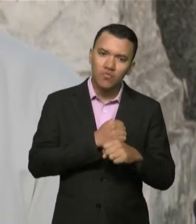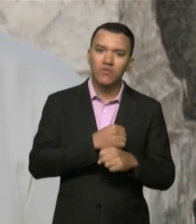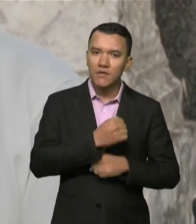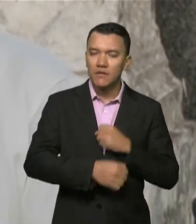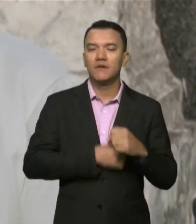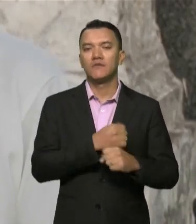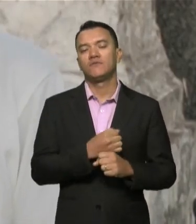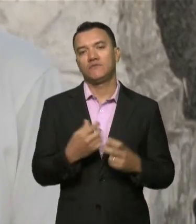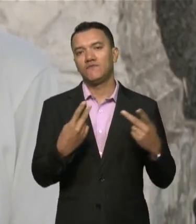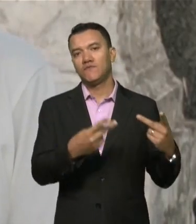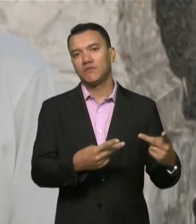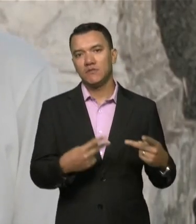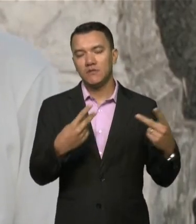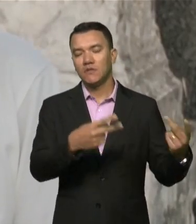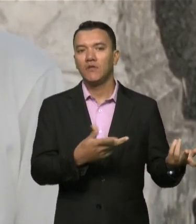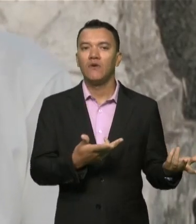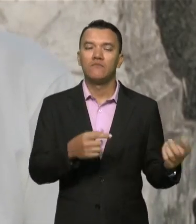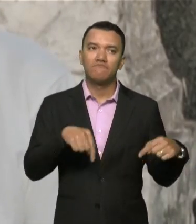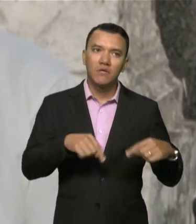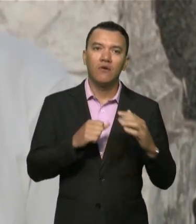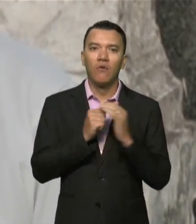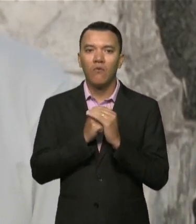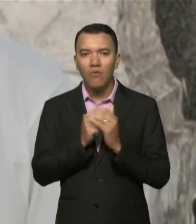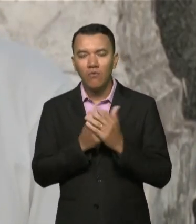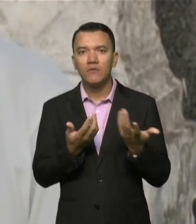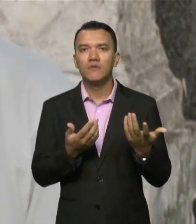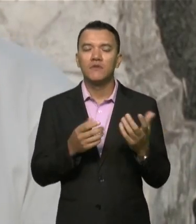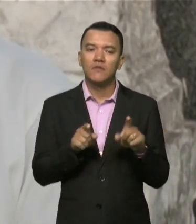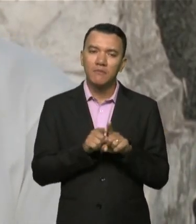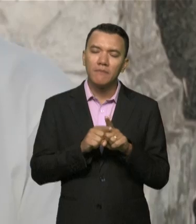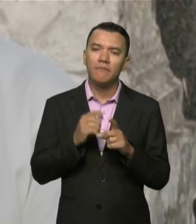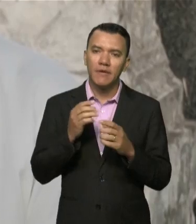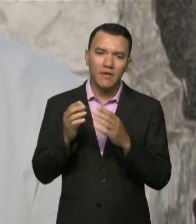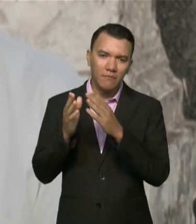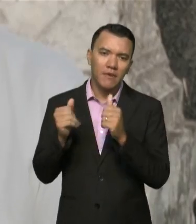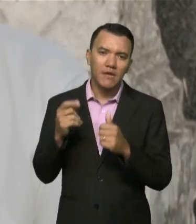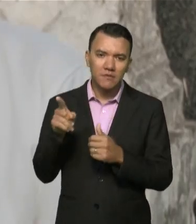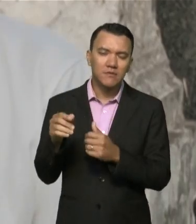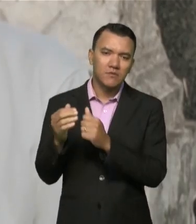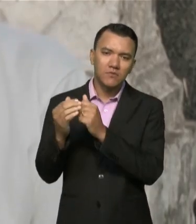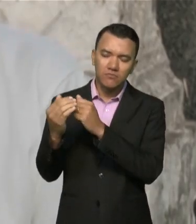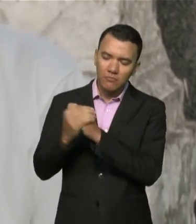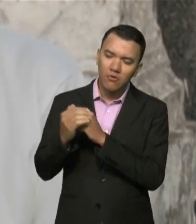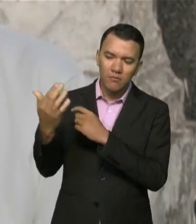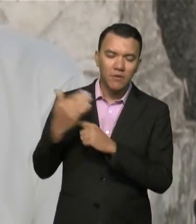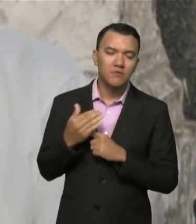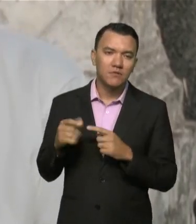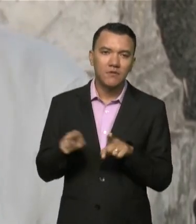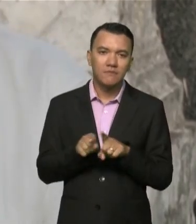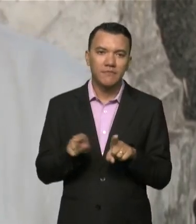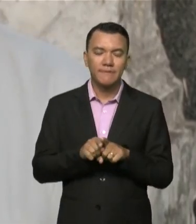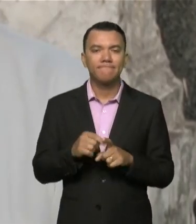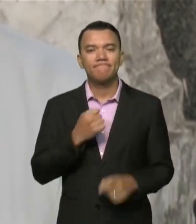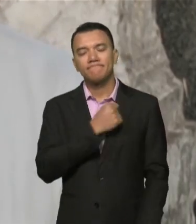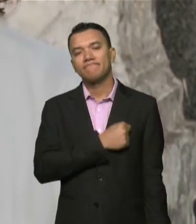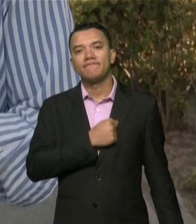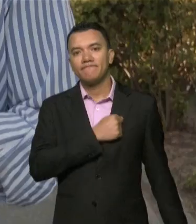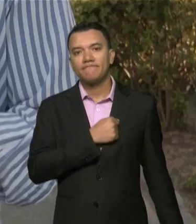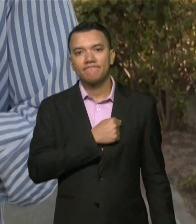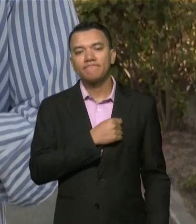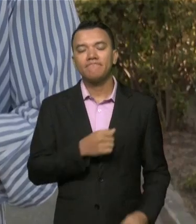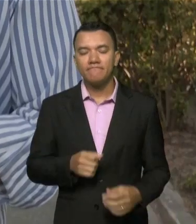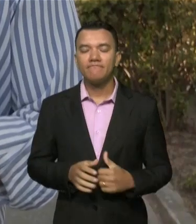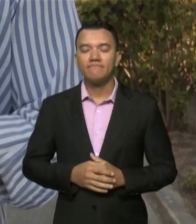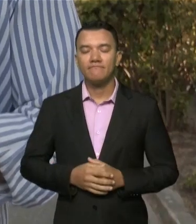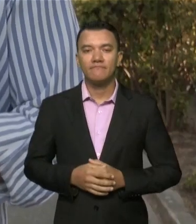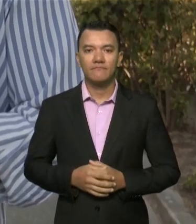aqui, oro por eles, peço que eles orem por nós aqui, não é? Porque a saudade ainda é imensa.